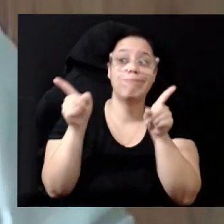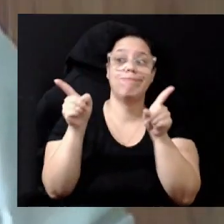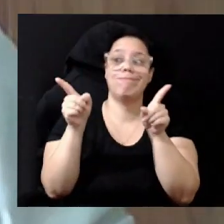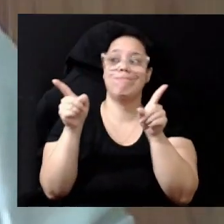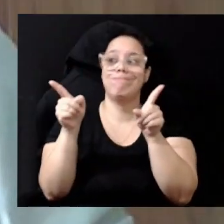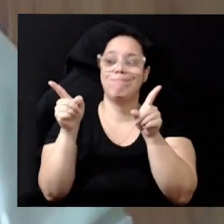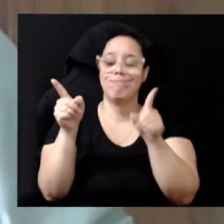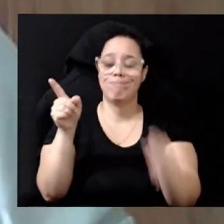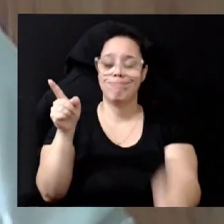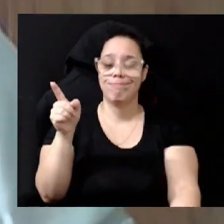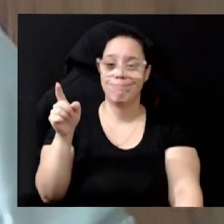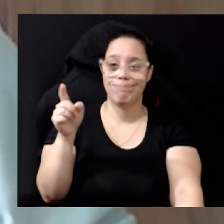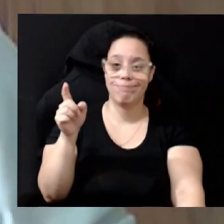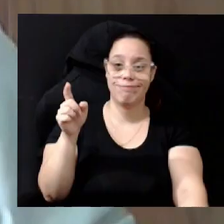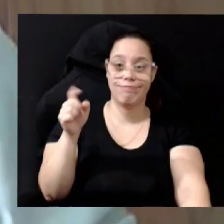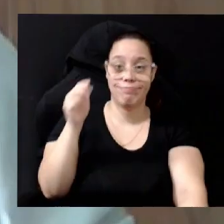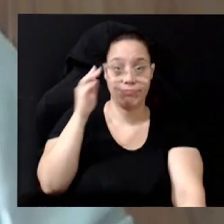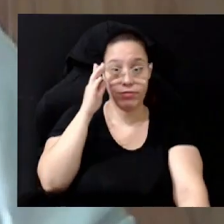mas